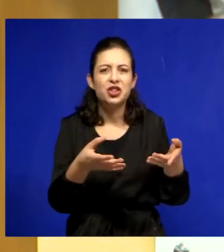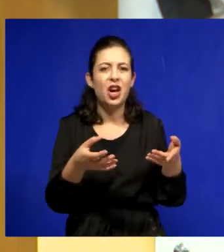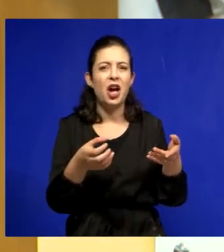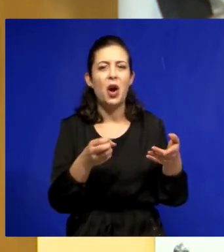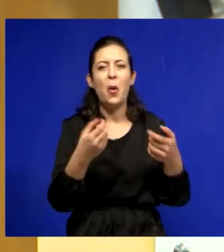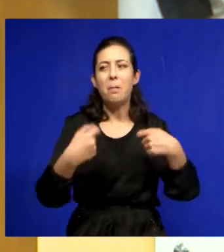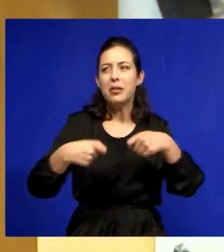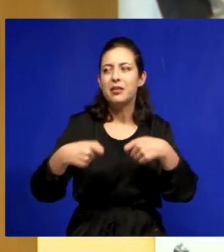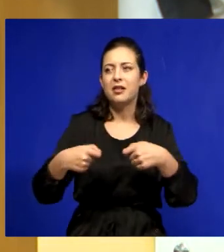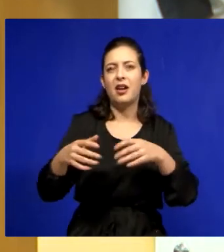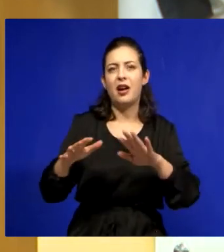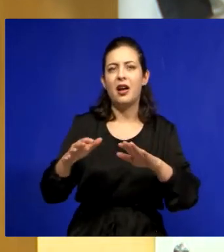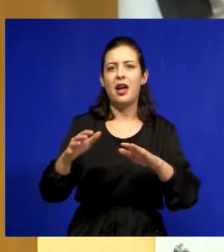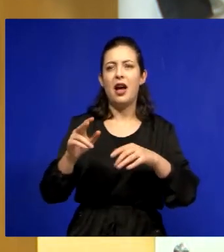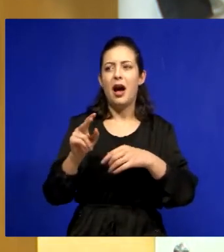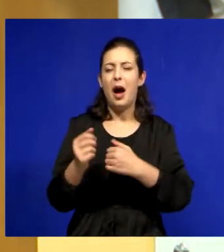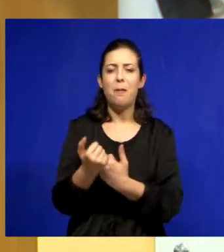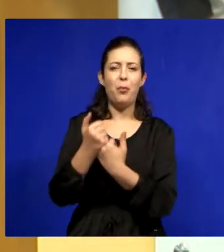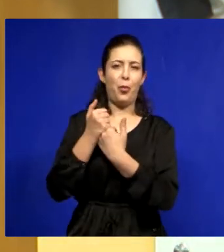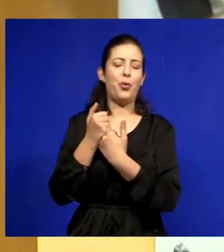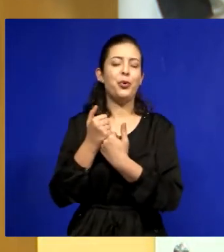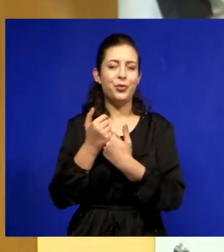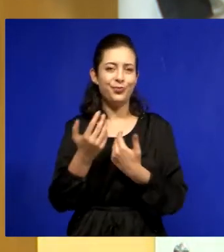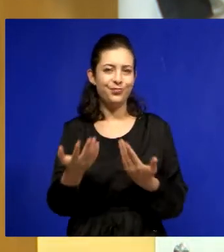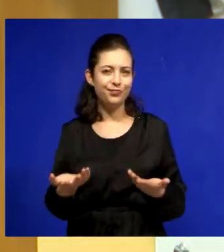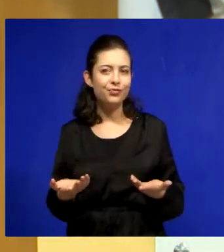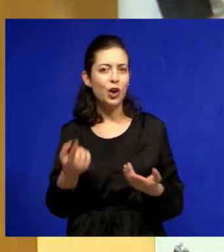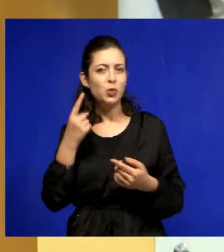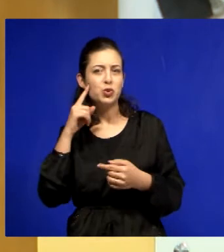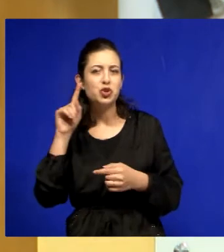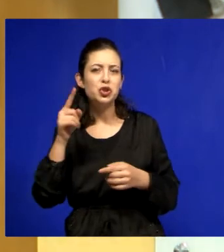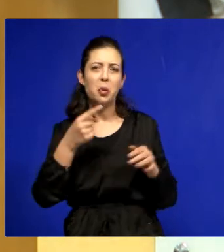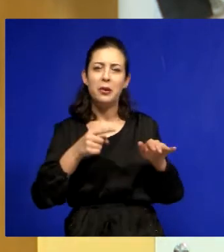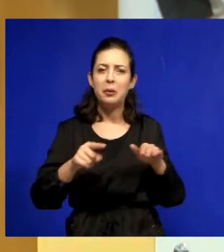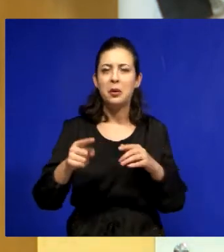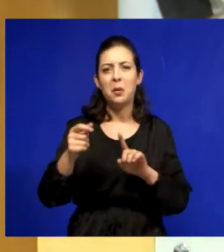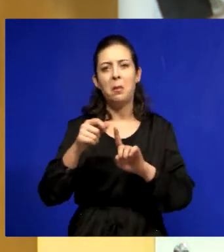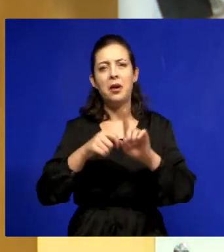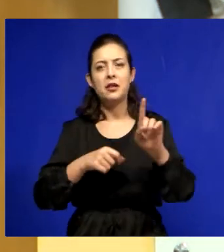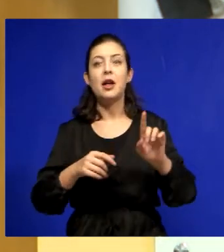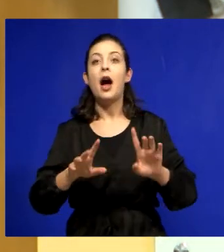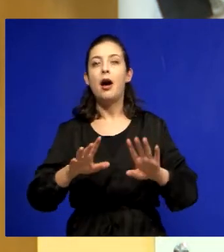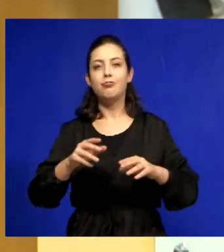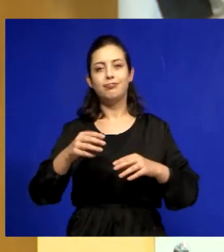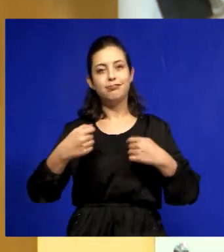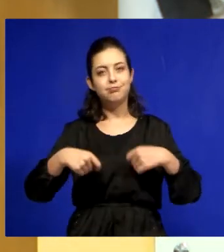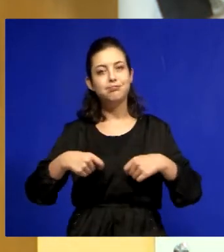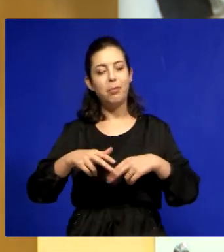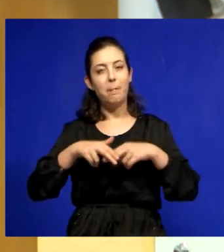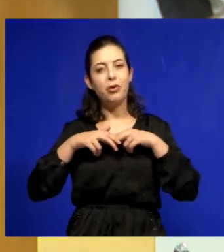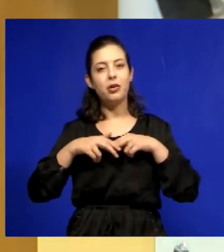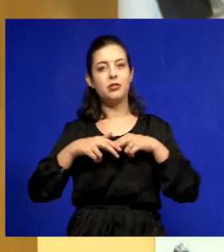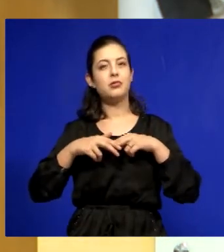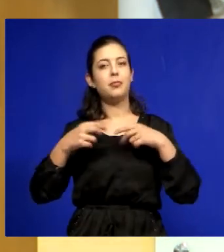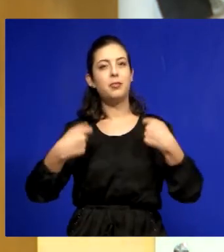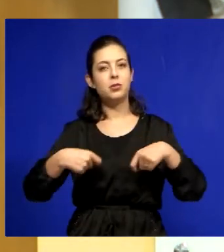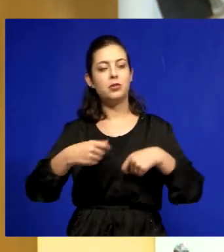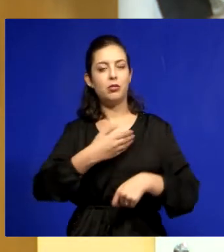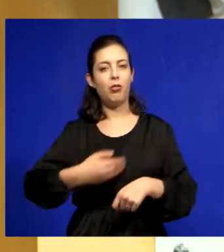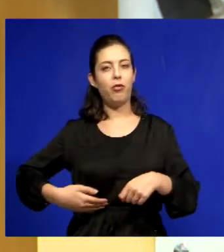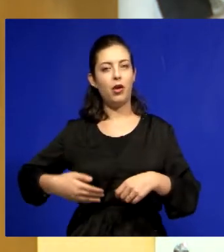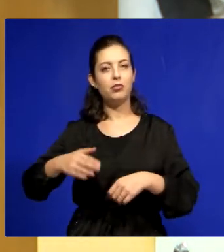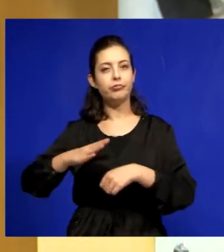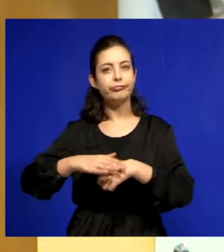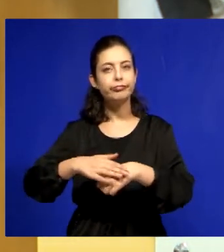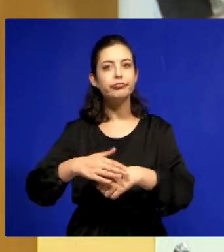precisar desse auxílio ao idoso e aí entra o papel do poder público não podemos deixar que essa